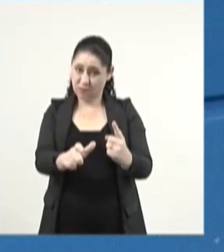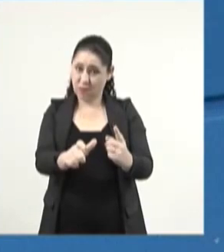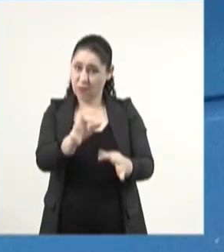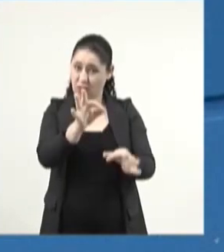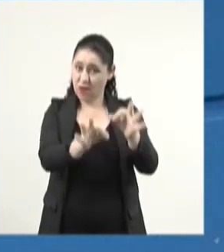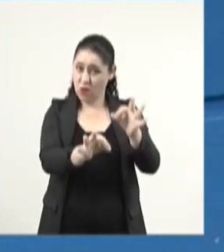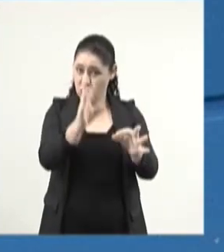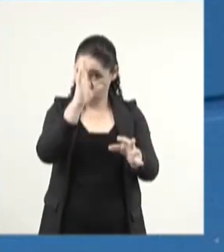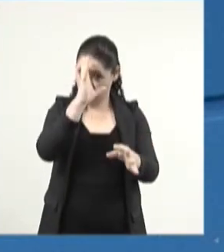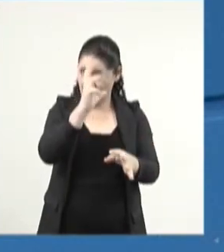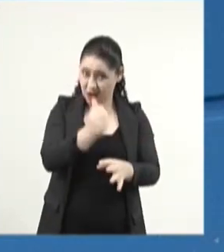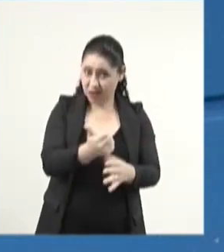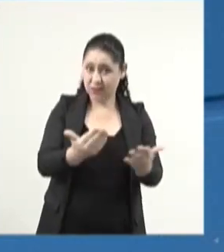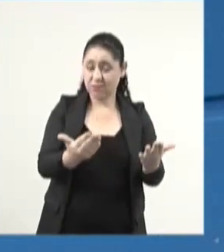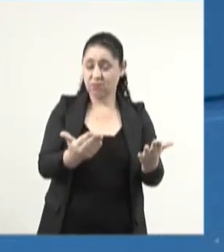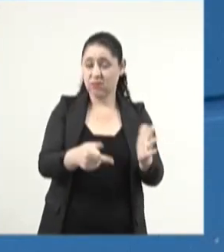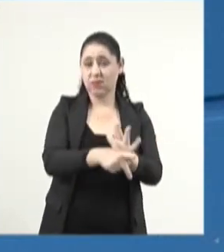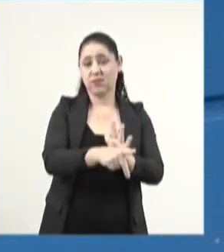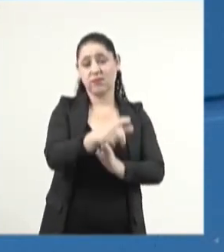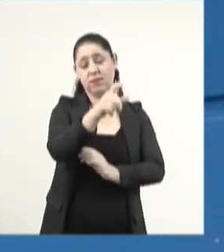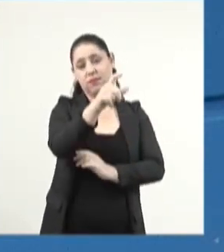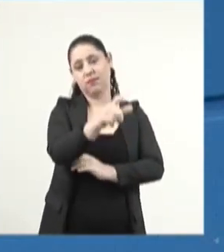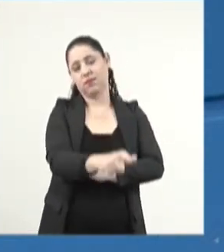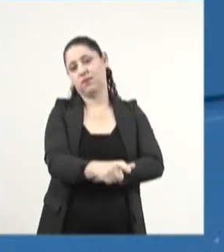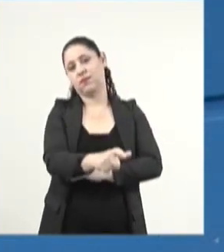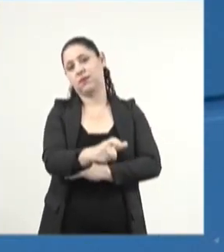conduta deste juiz de plantão